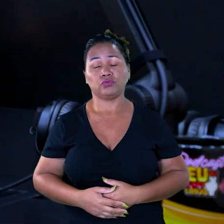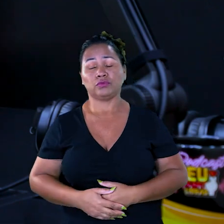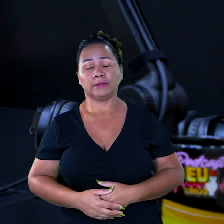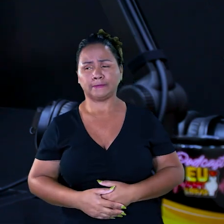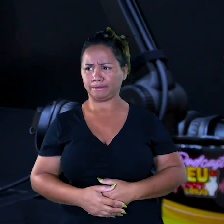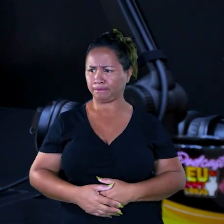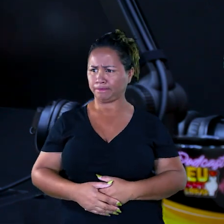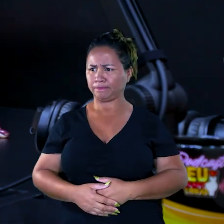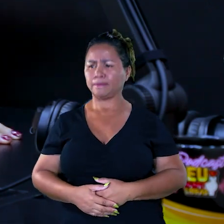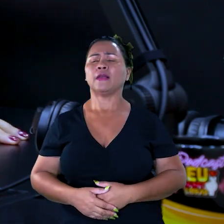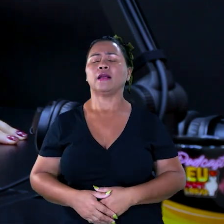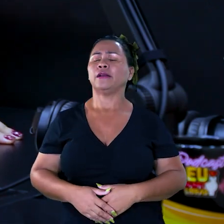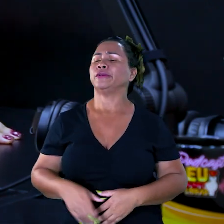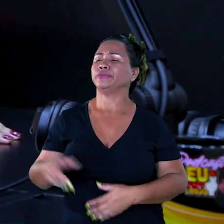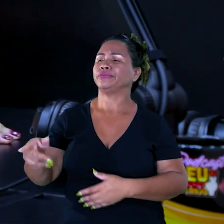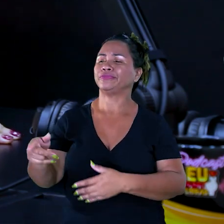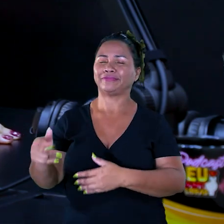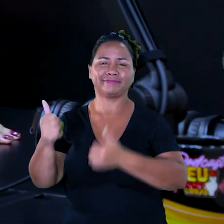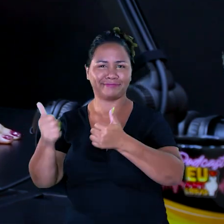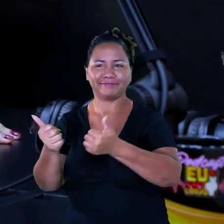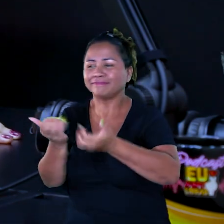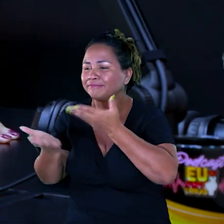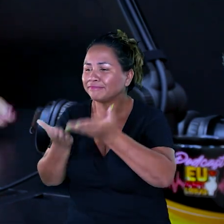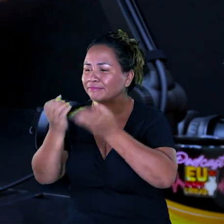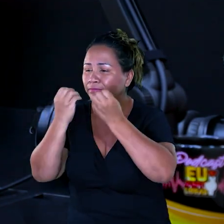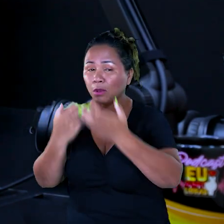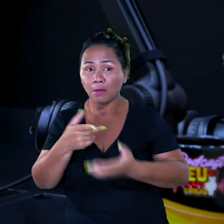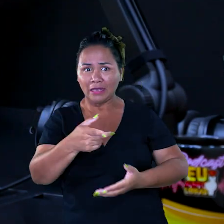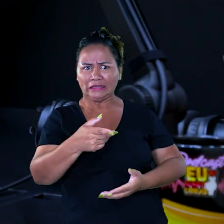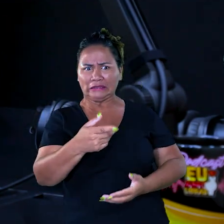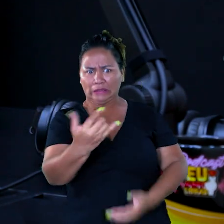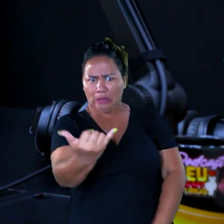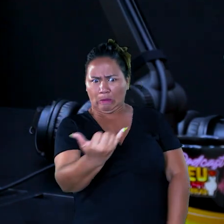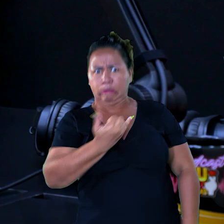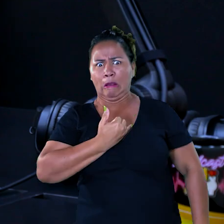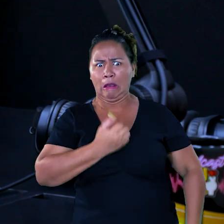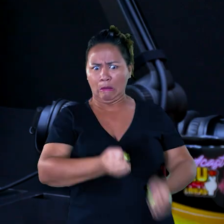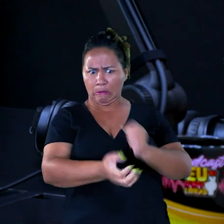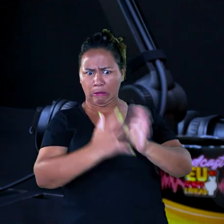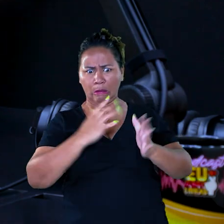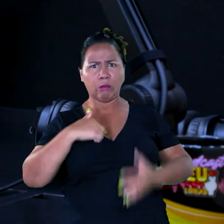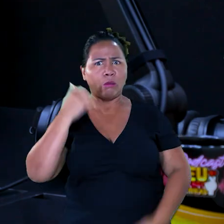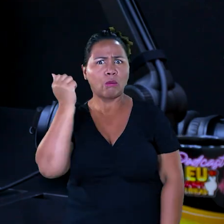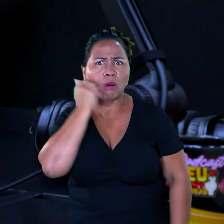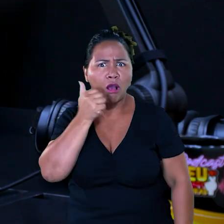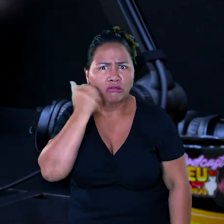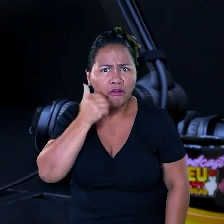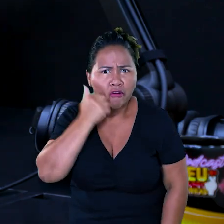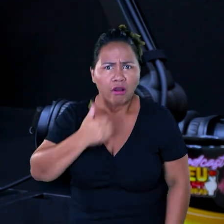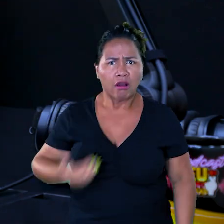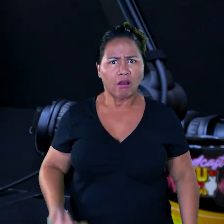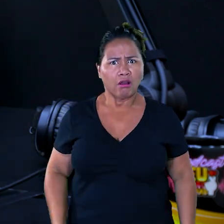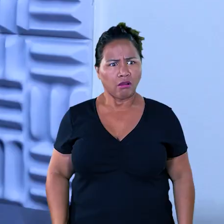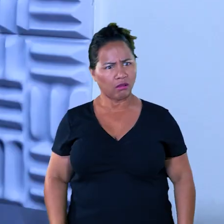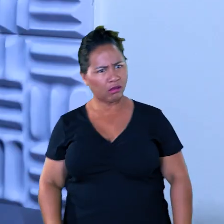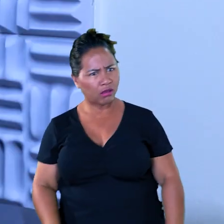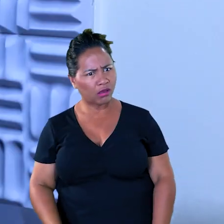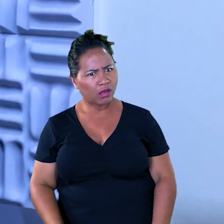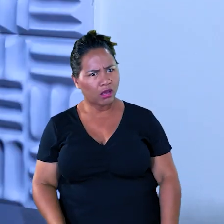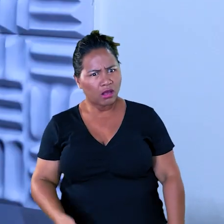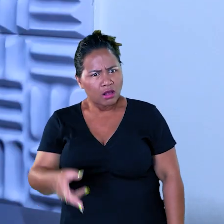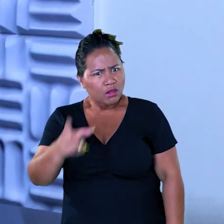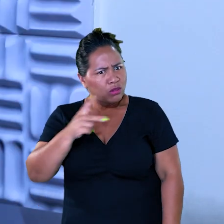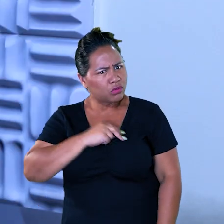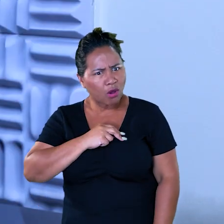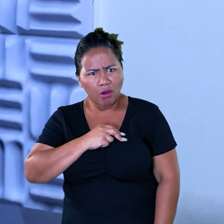menino tá me chamando de safada. Eu não quero mais saber disso, não. Eu não quero saber disso, não quero saber de livro, não quero saber de nada. Porque assim, eu me senti ofendida,